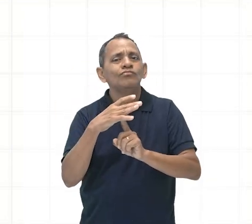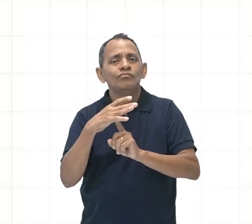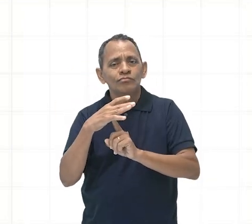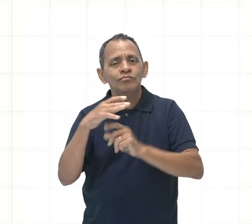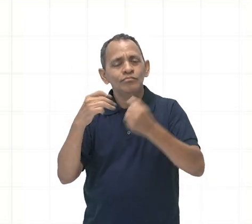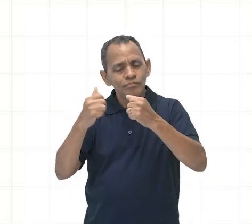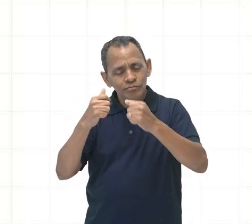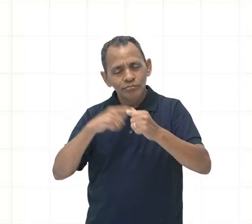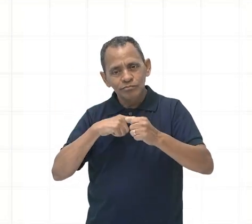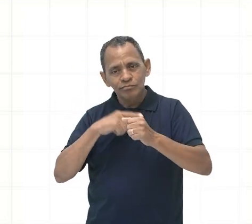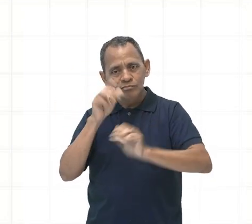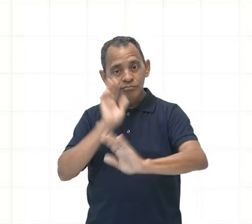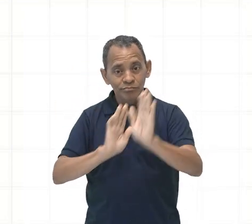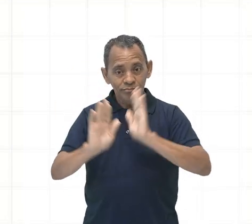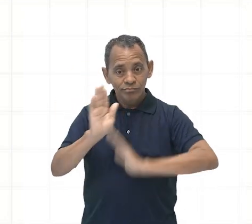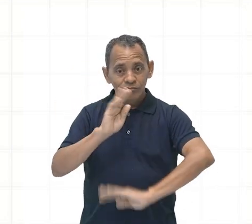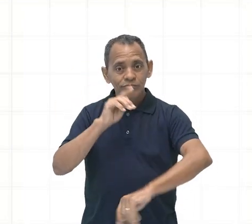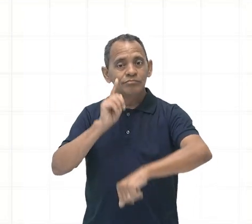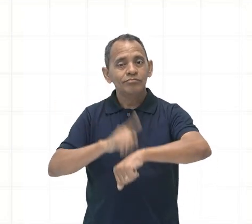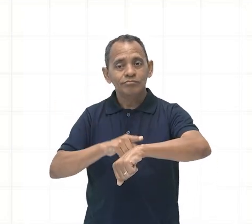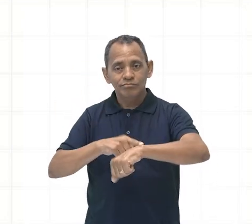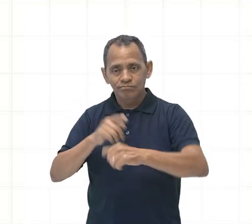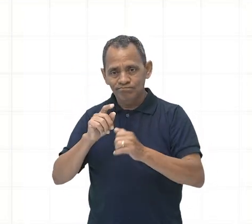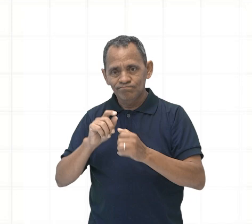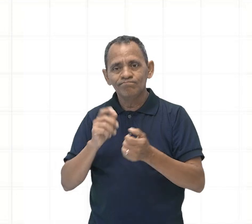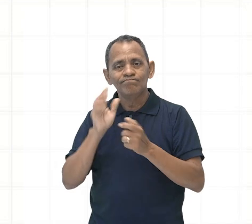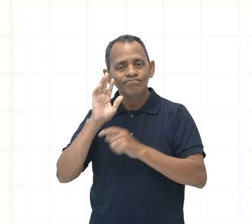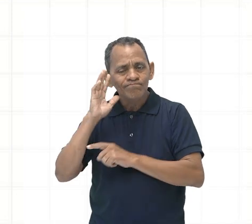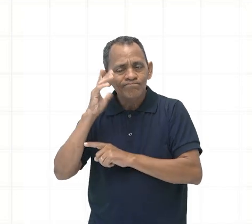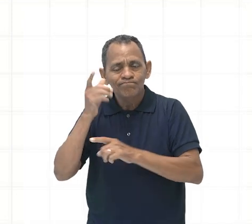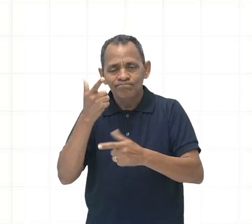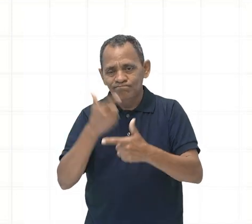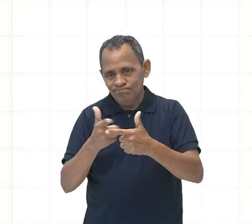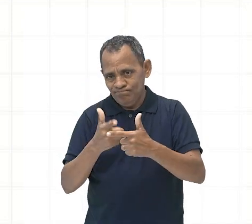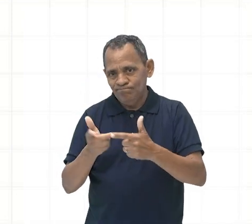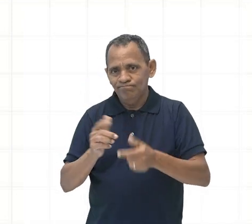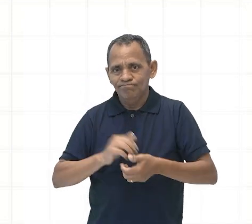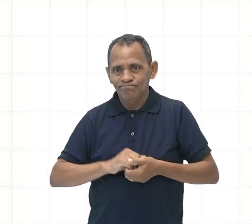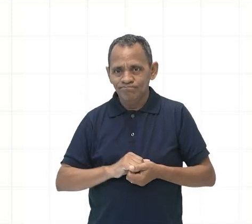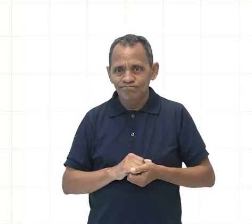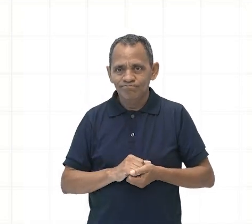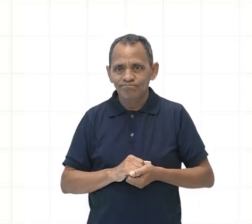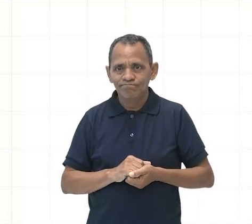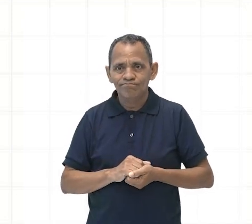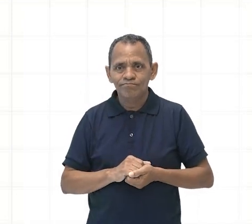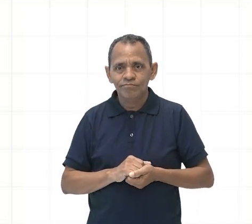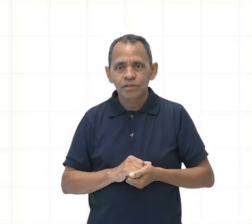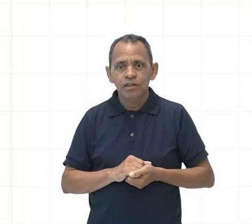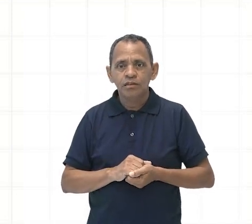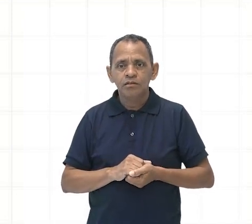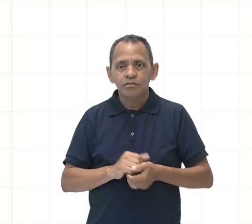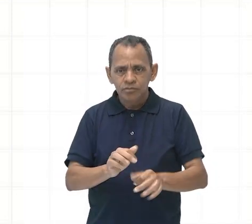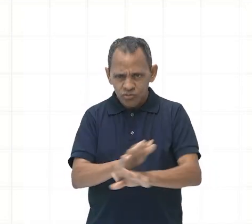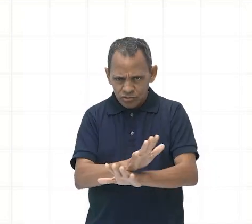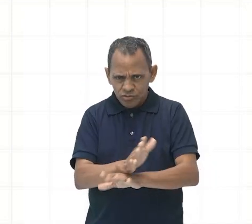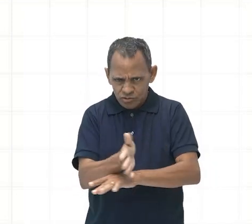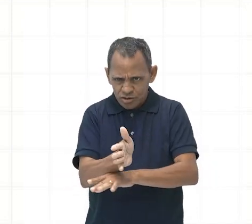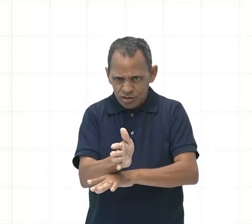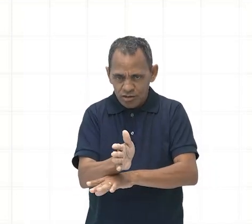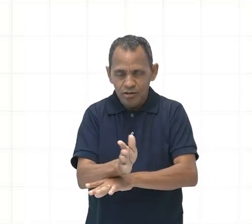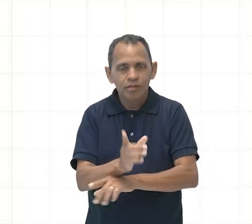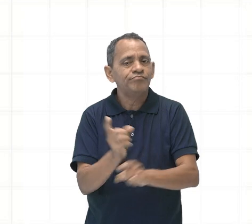cuidado na hora de resolver esse problema. Pronto, identifiquei, vamos fazer o